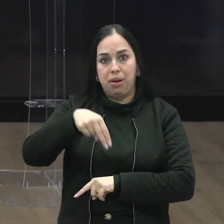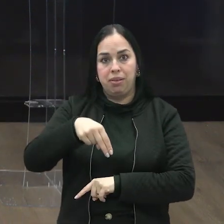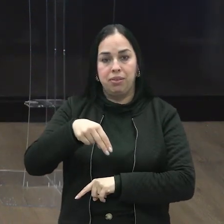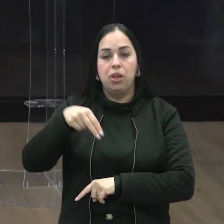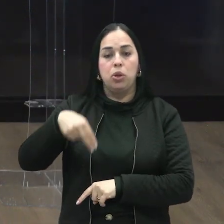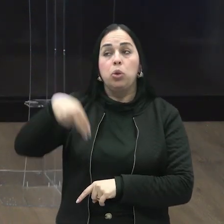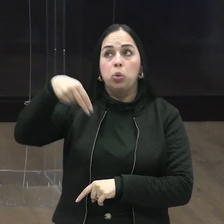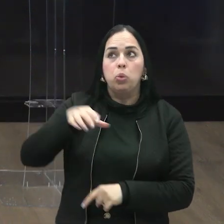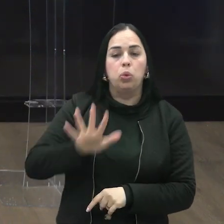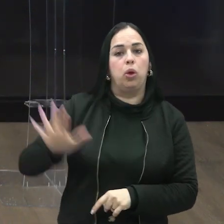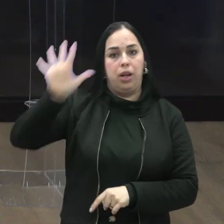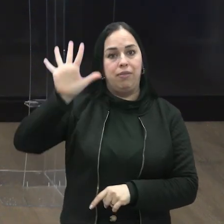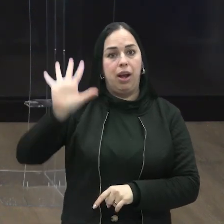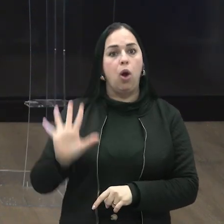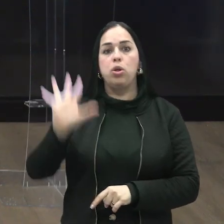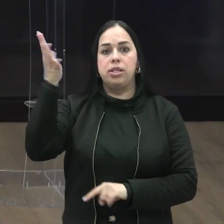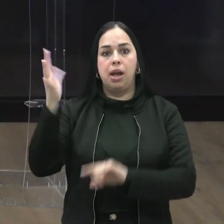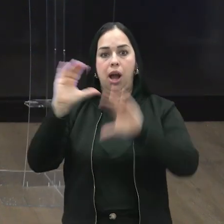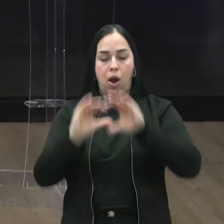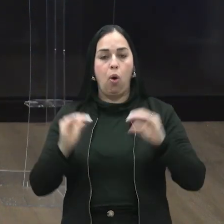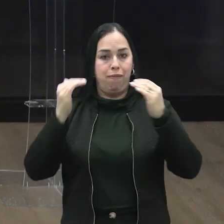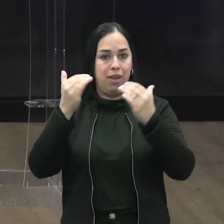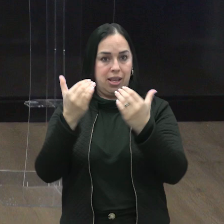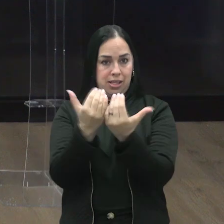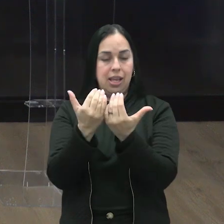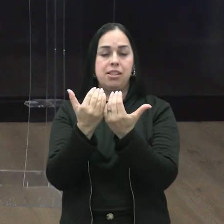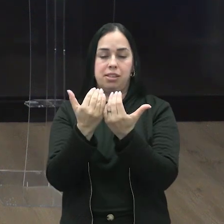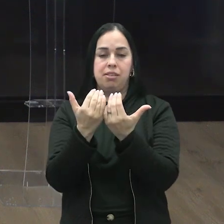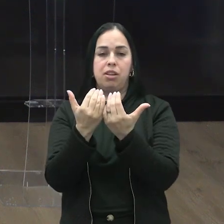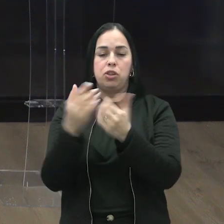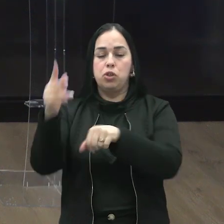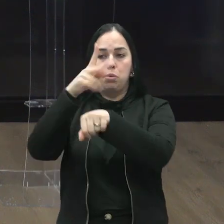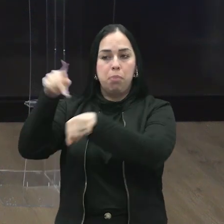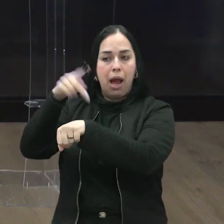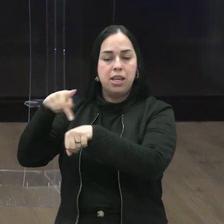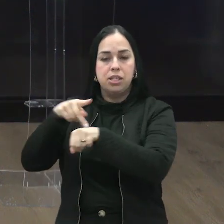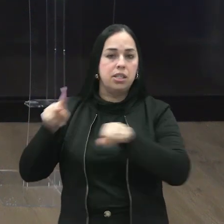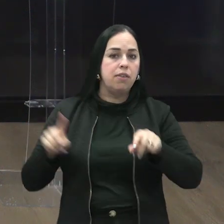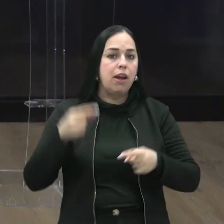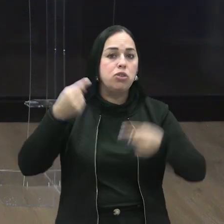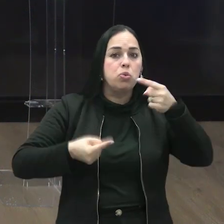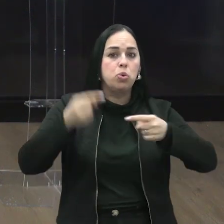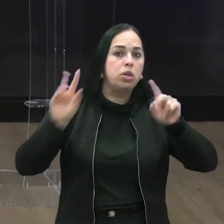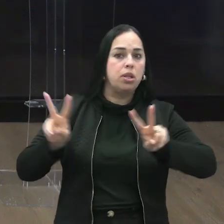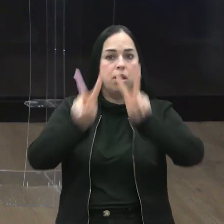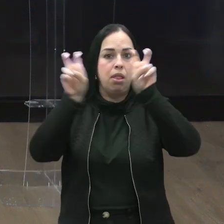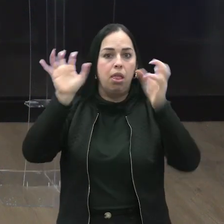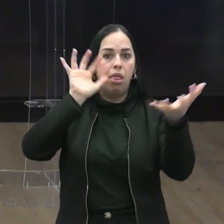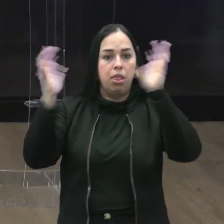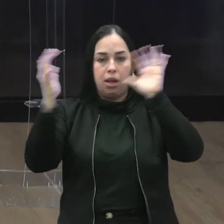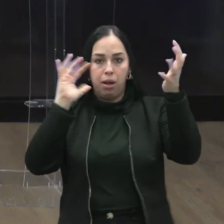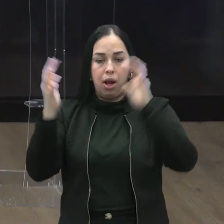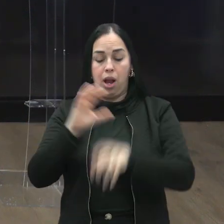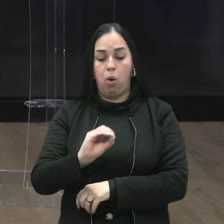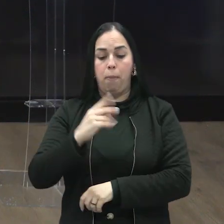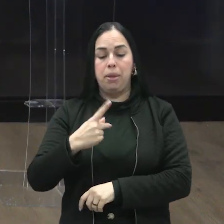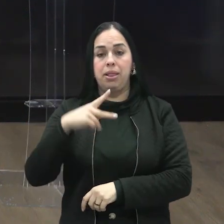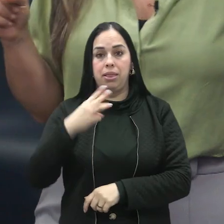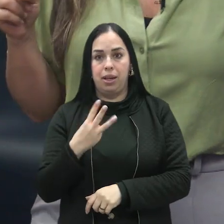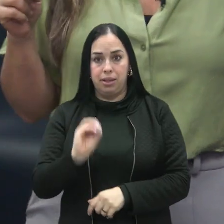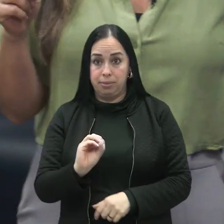Belém, no estado do Pará, a Conferência das Nações Unidas sobre Mudança do Clima, a